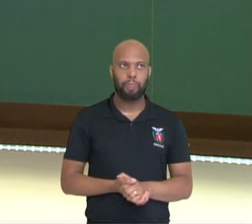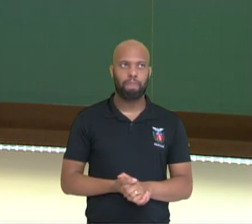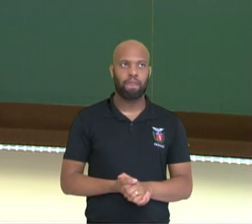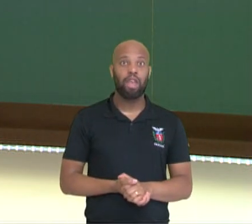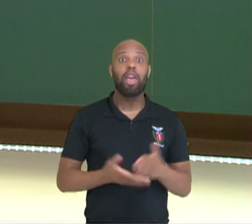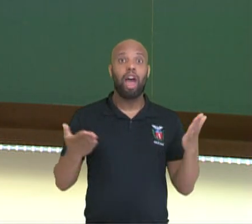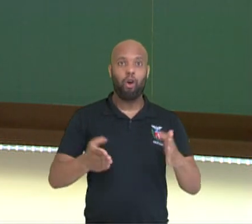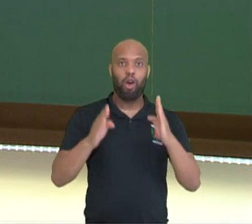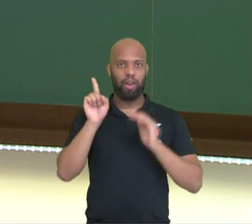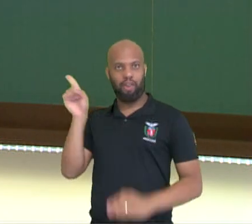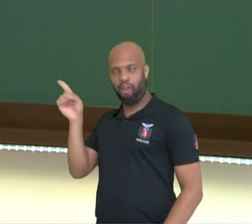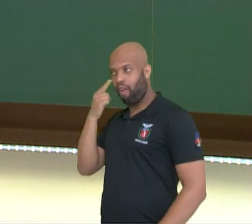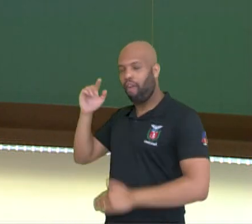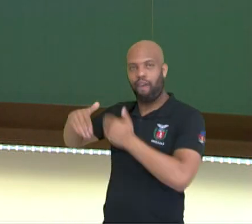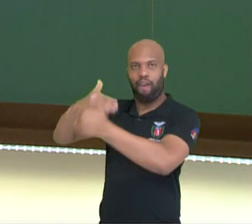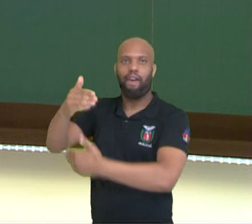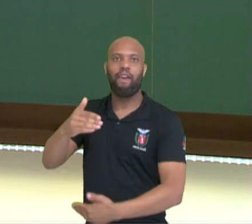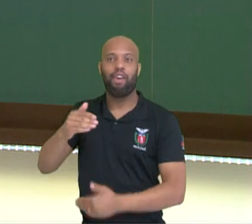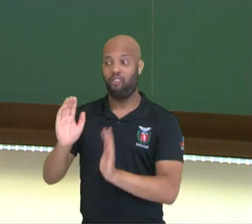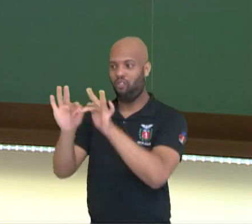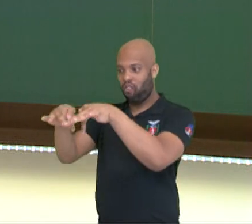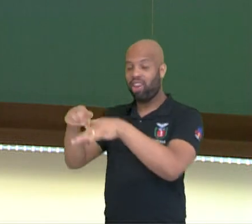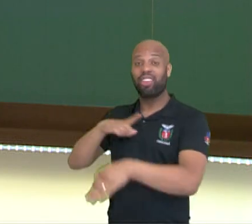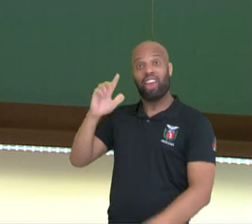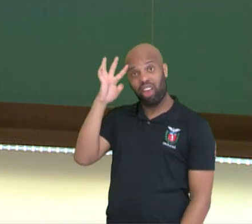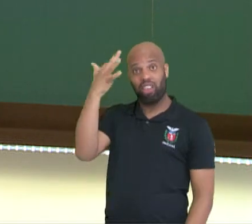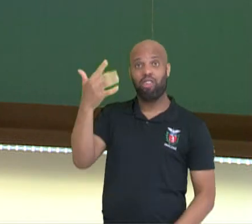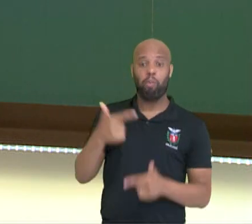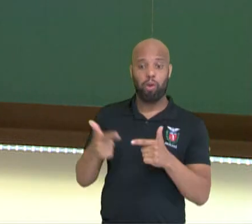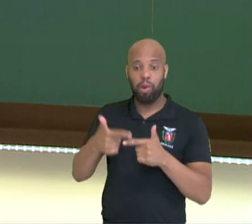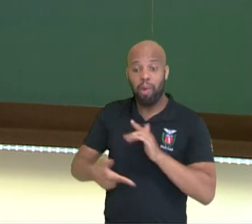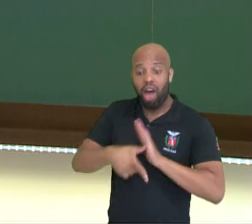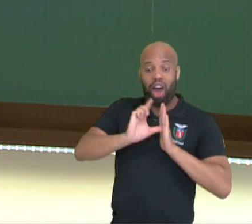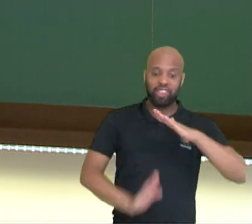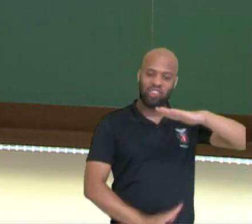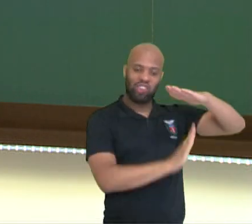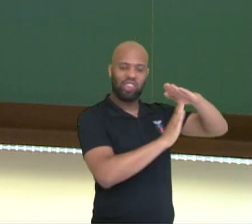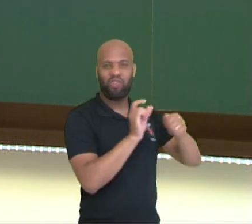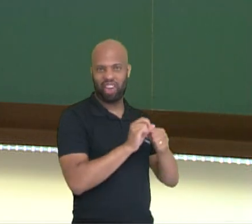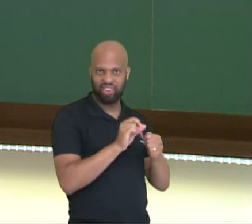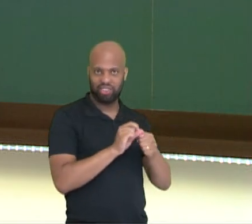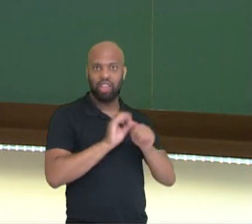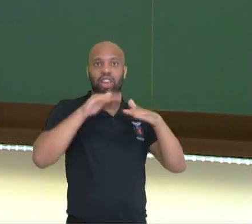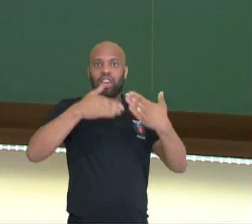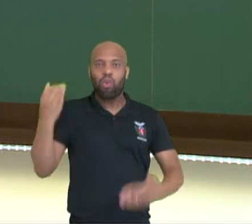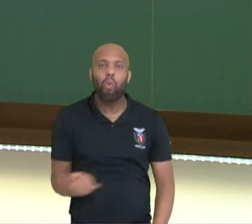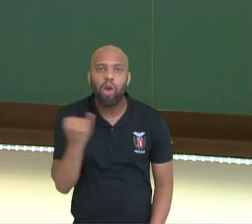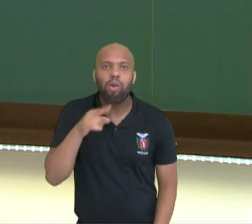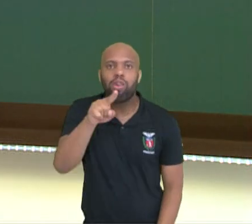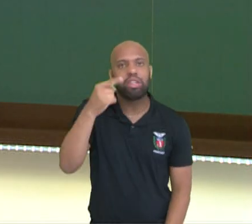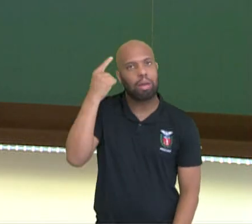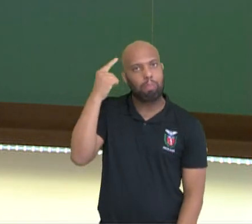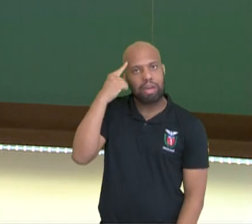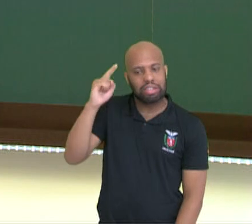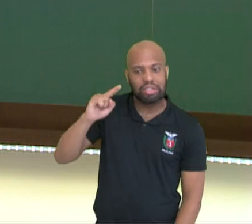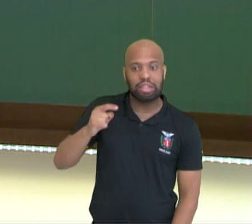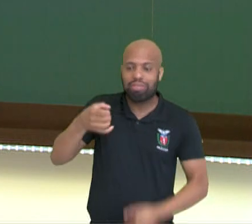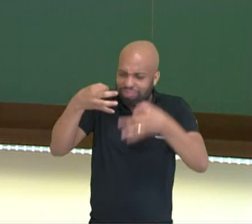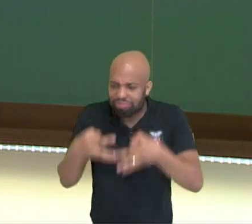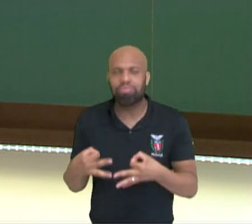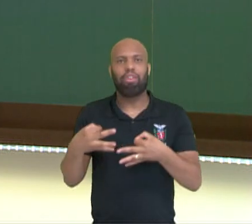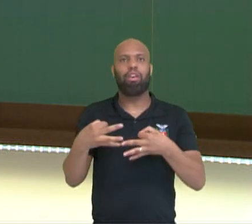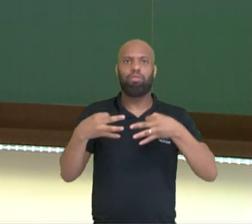A gente fala, o texto será curto, de até 30 linhas. Não significa que você tem que escrever 30 linhas exatas,